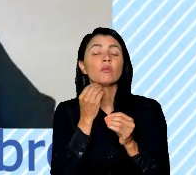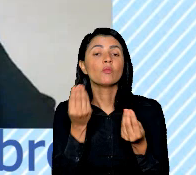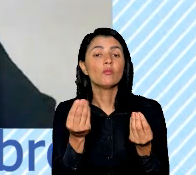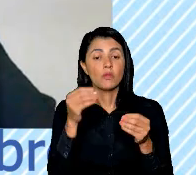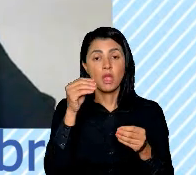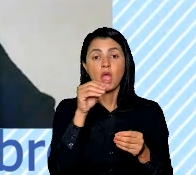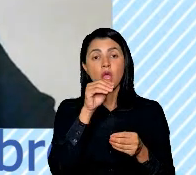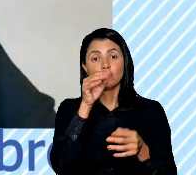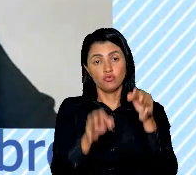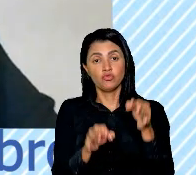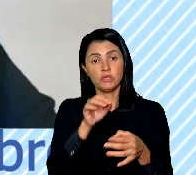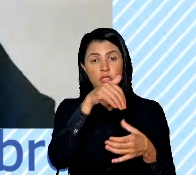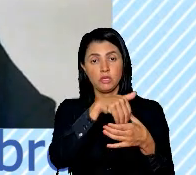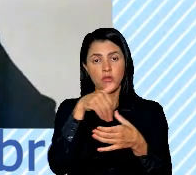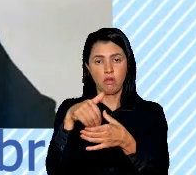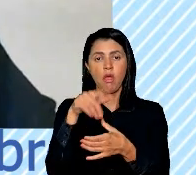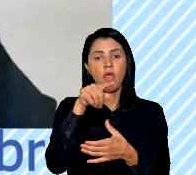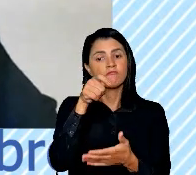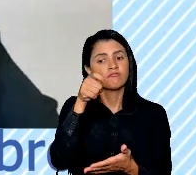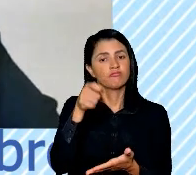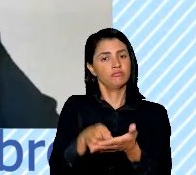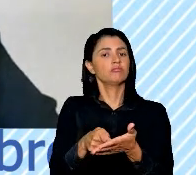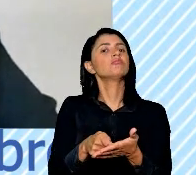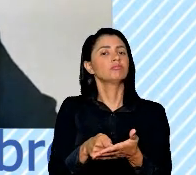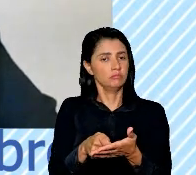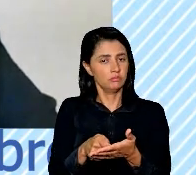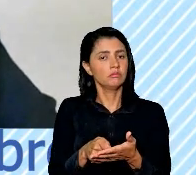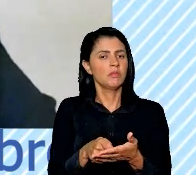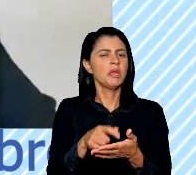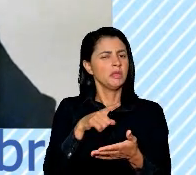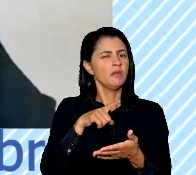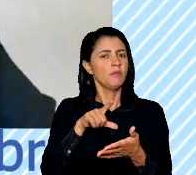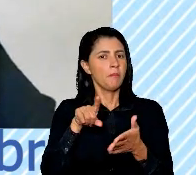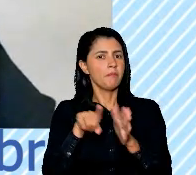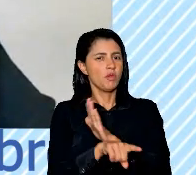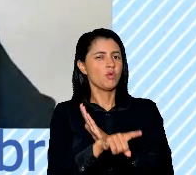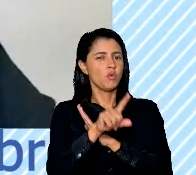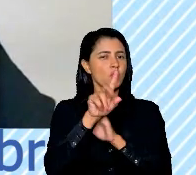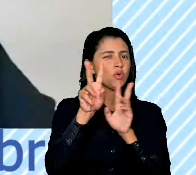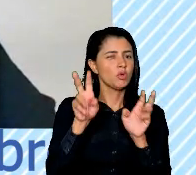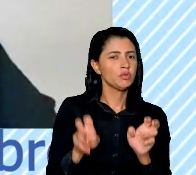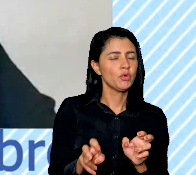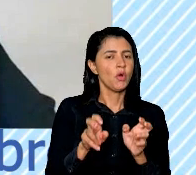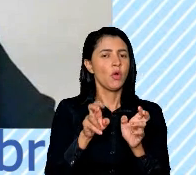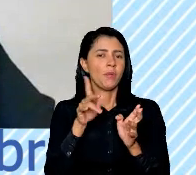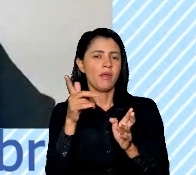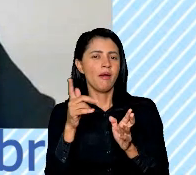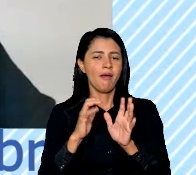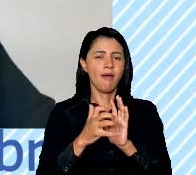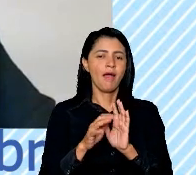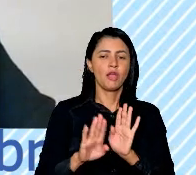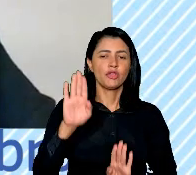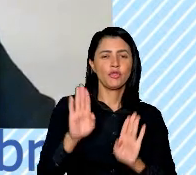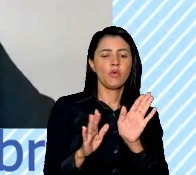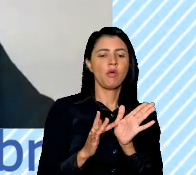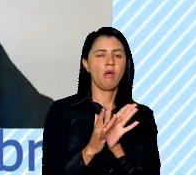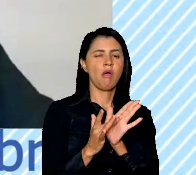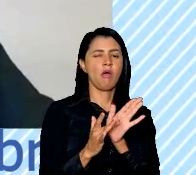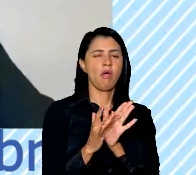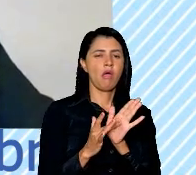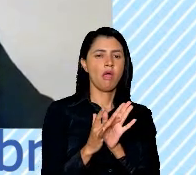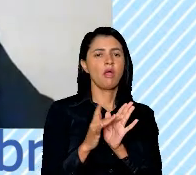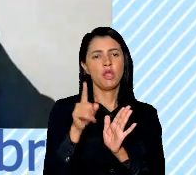sido bastante rígida. Eu vi que teve alguma pergunta relacionada às candidaturas fictícias, eu não vou abordar com